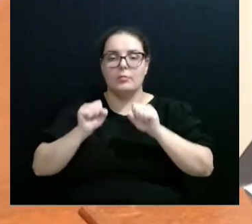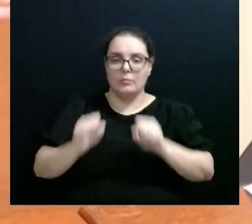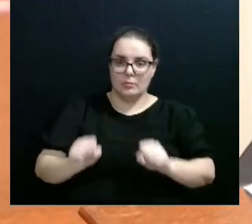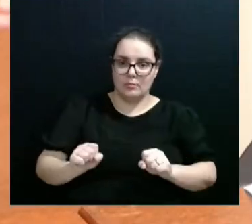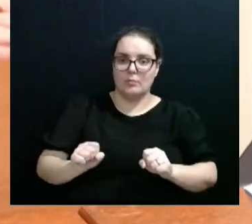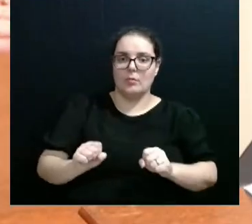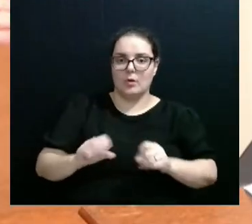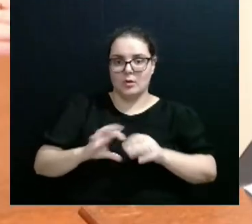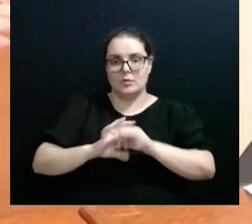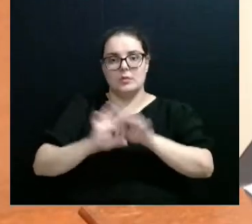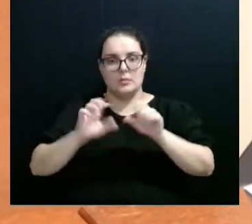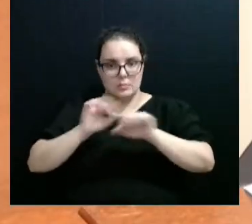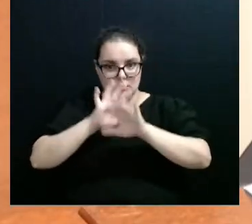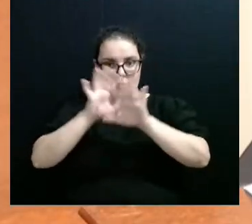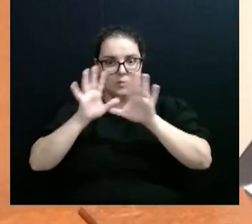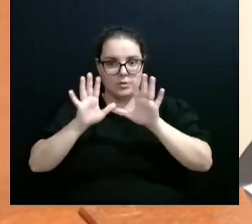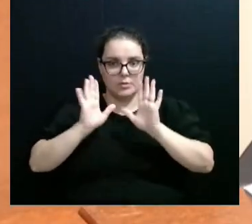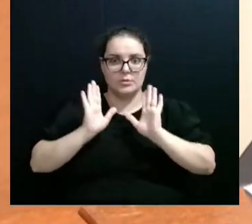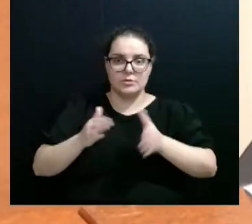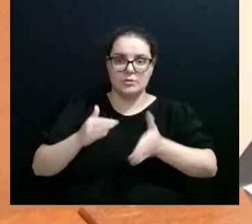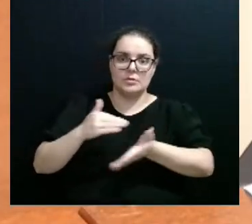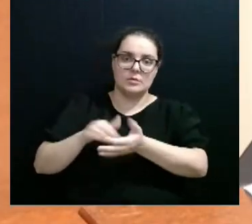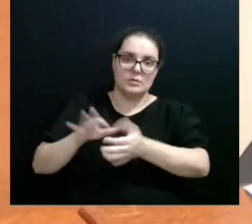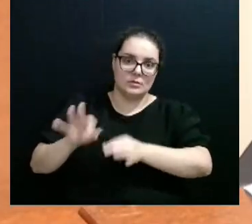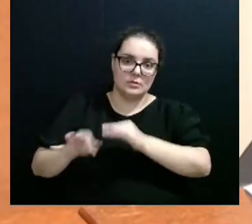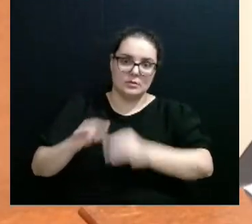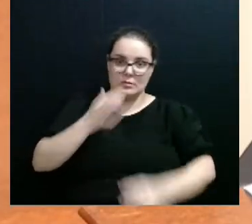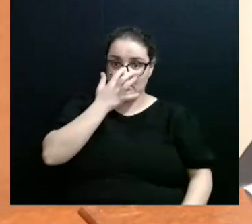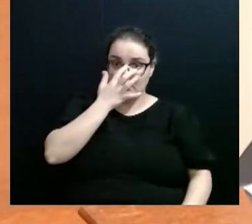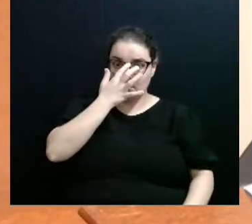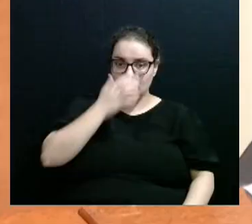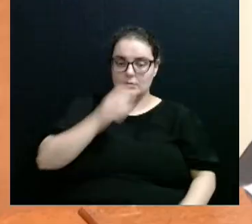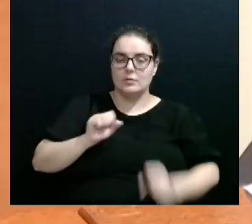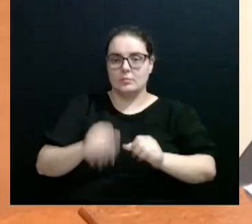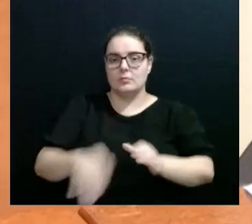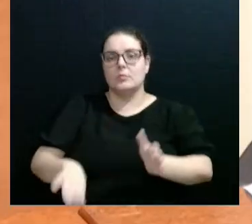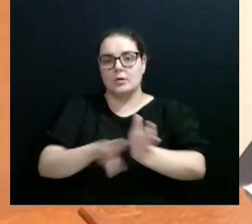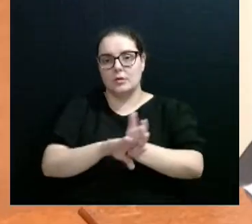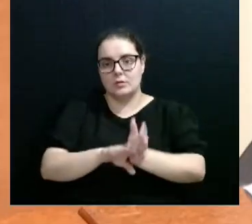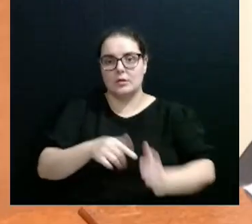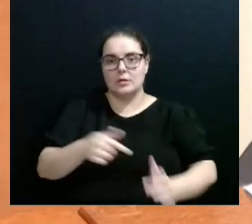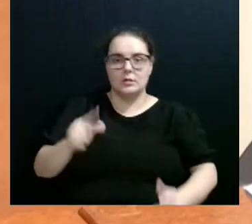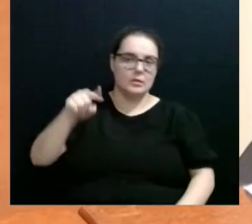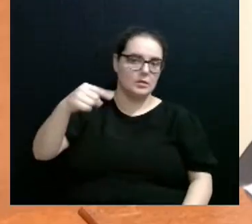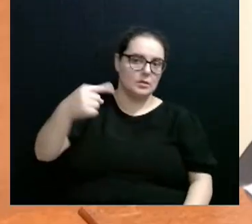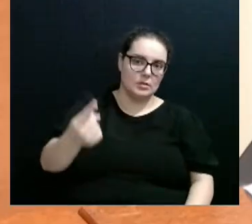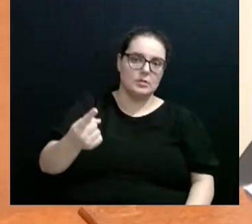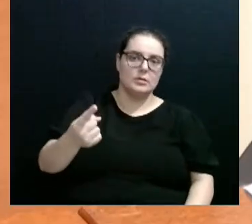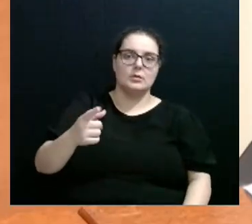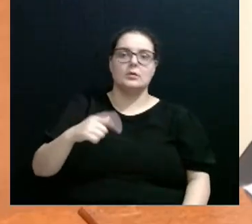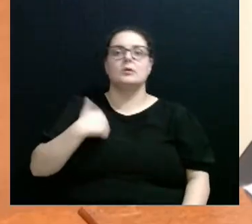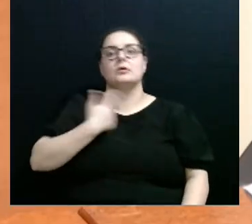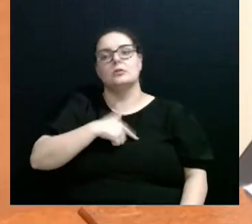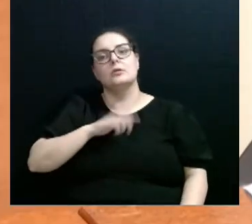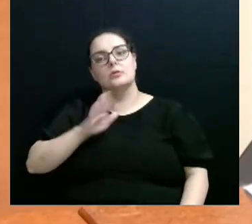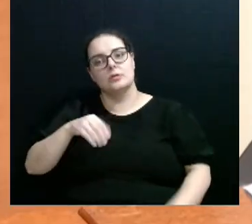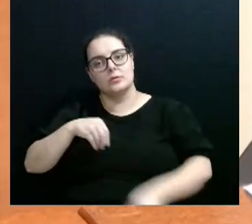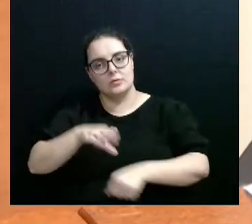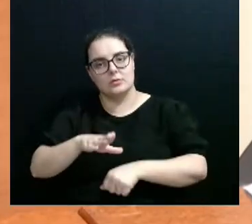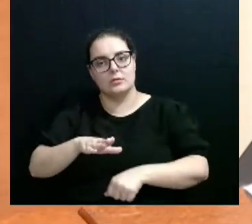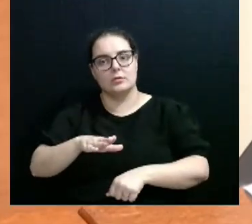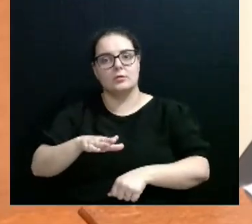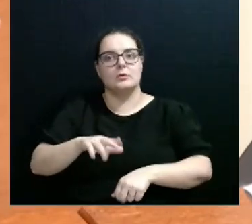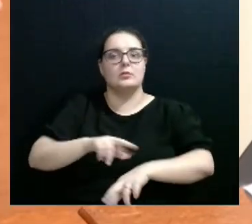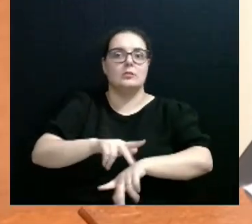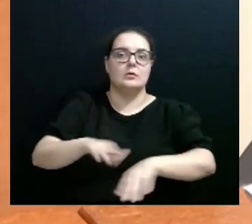claro, porque já está na Secretaria de Justiça e provavelmente vai vir para votação semana que vem, e a gente já vai encaminhar um pacote de emendas que o